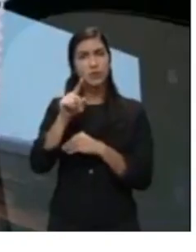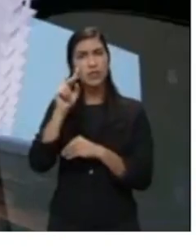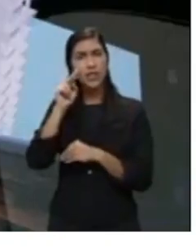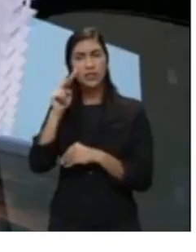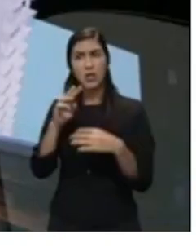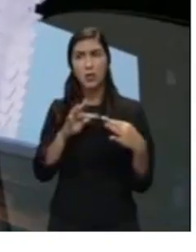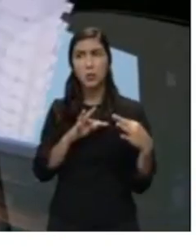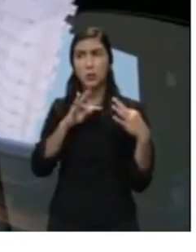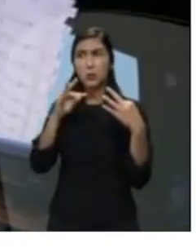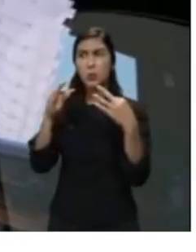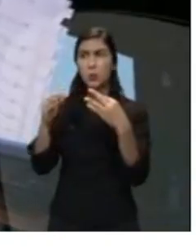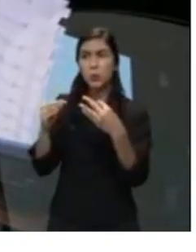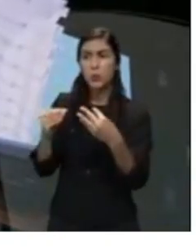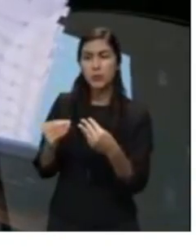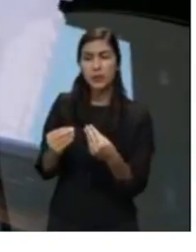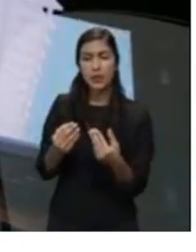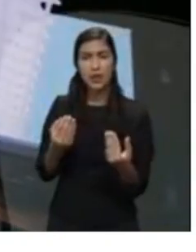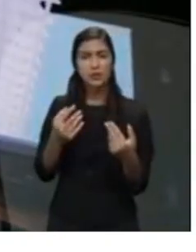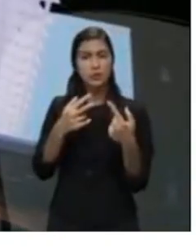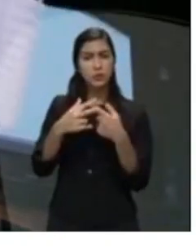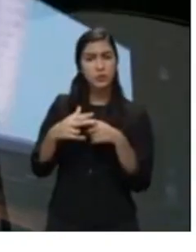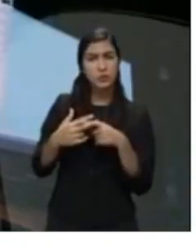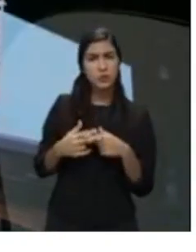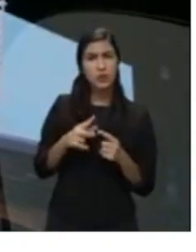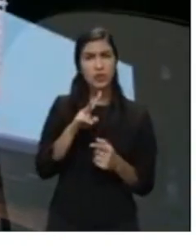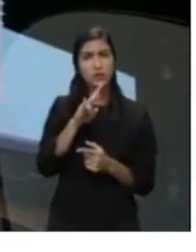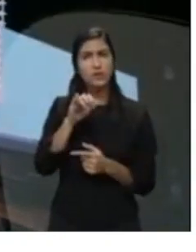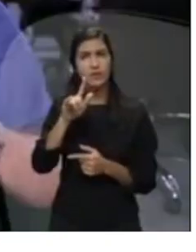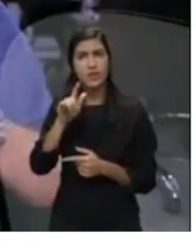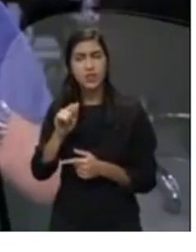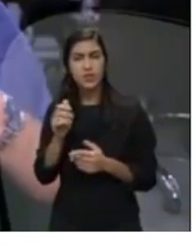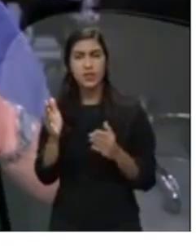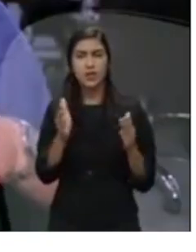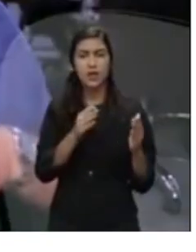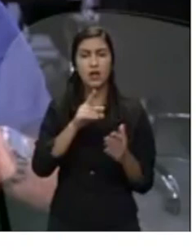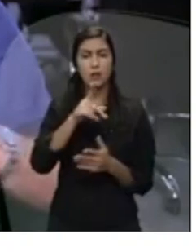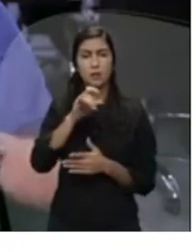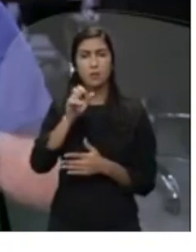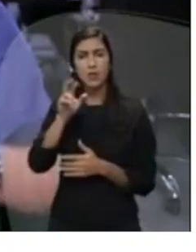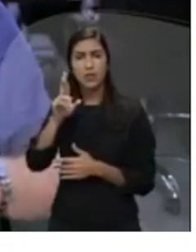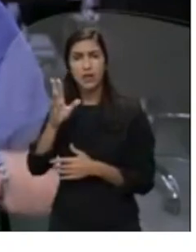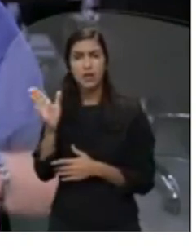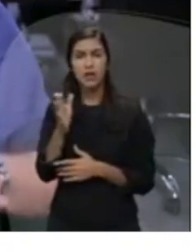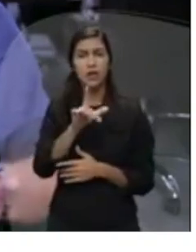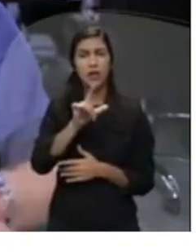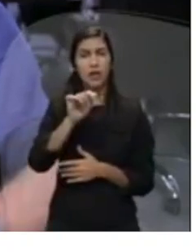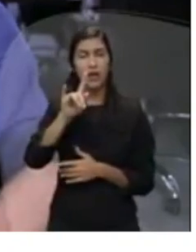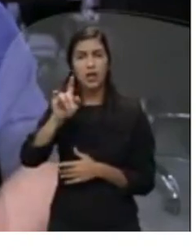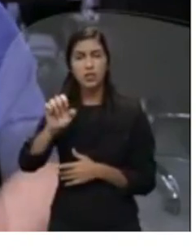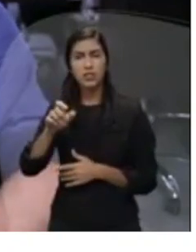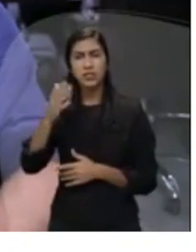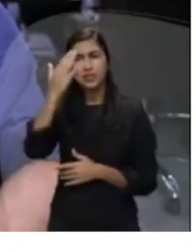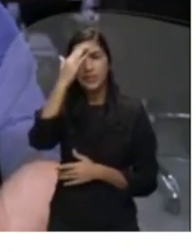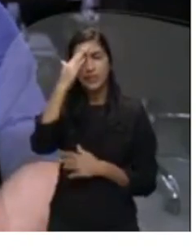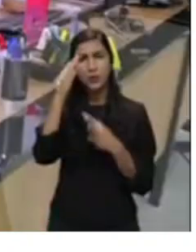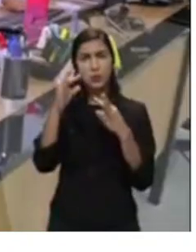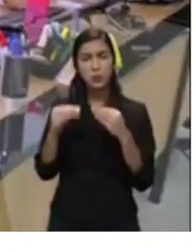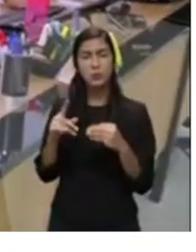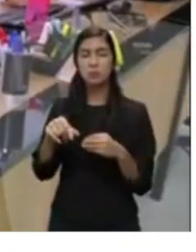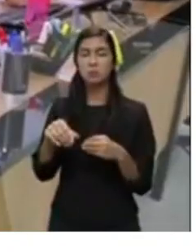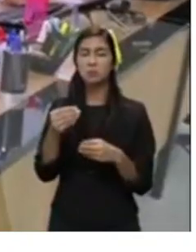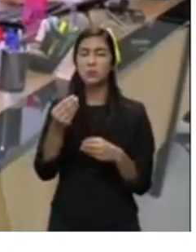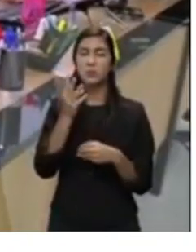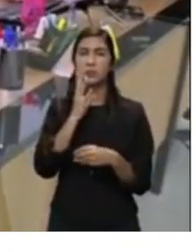lá toda a configuração de viga, pilar, laje, até para compatibilizar e entender se está tudo certo. É uma ferramenta bem legal.